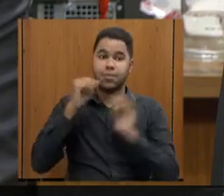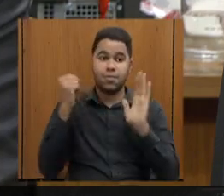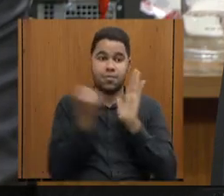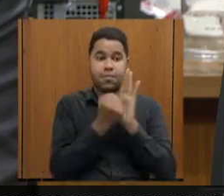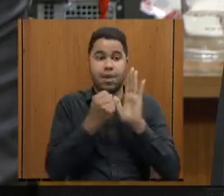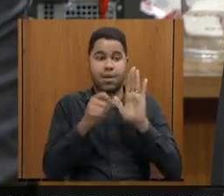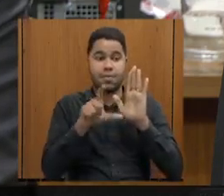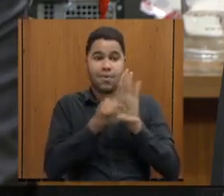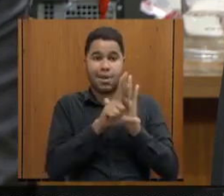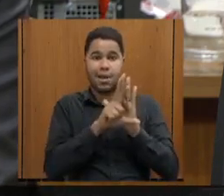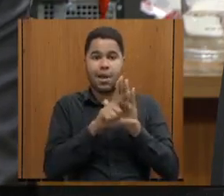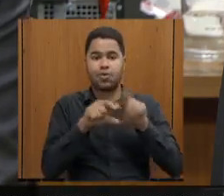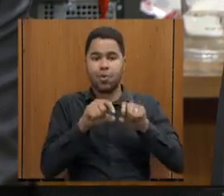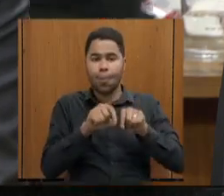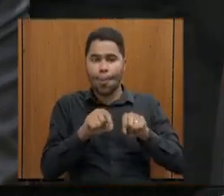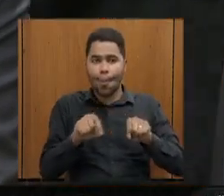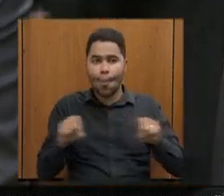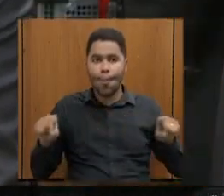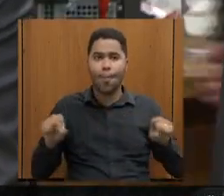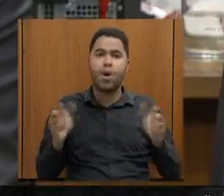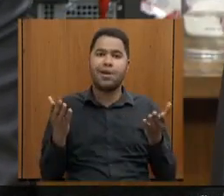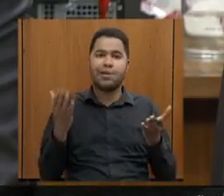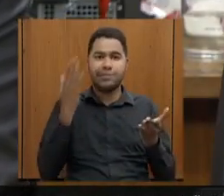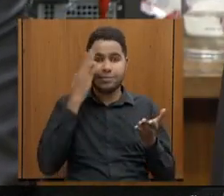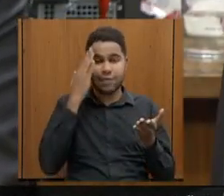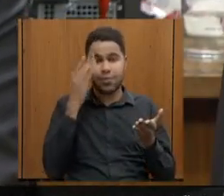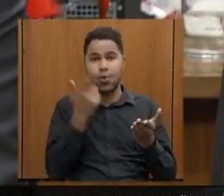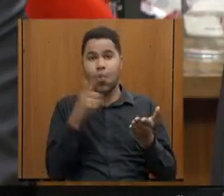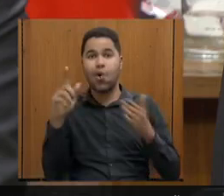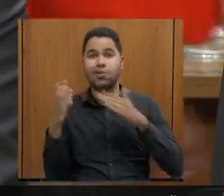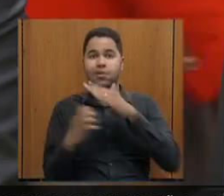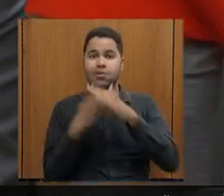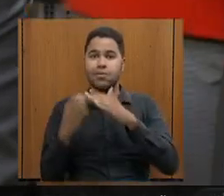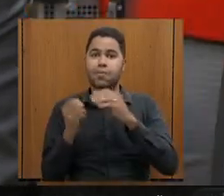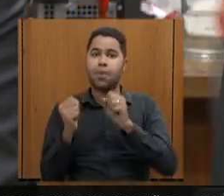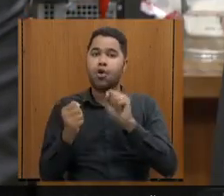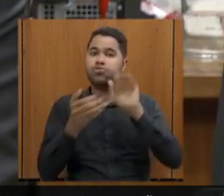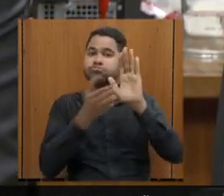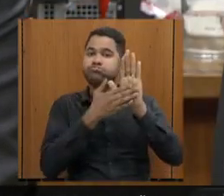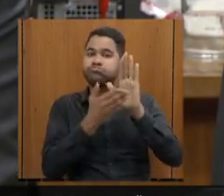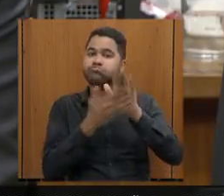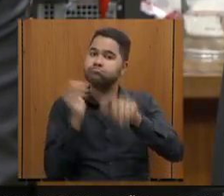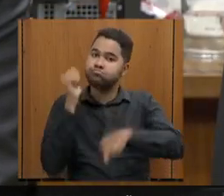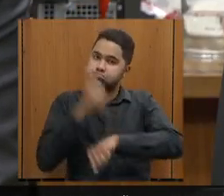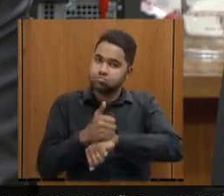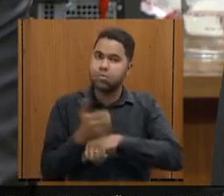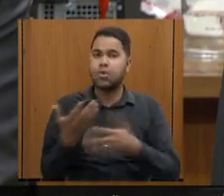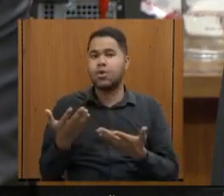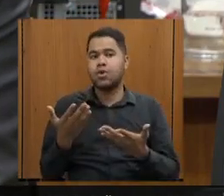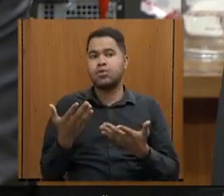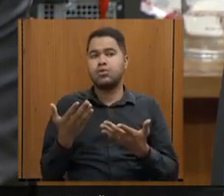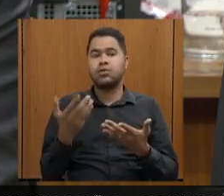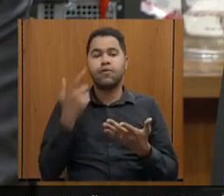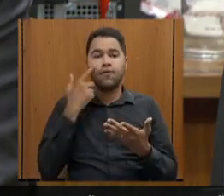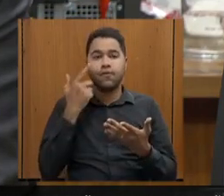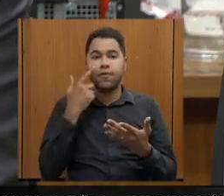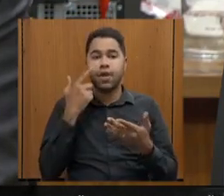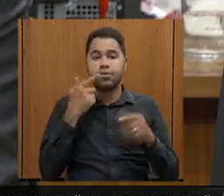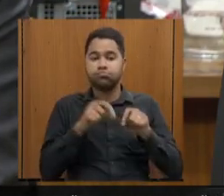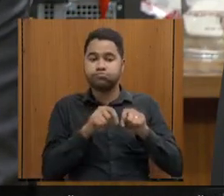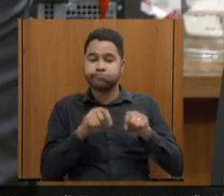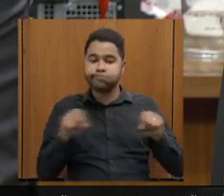Marco legal do saneamento a gente sabe agora que outras empresas podem entrar no Cleiton e concessões de